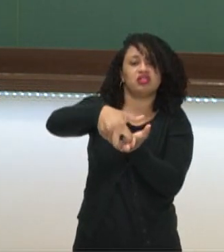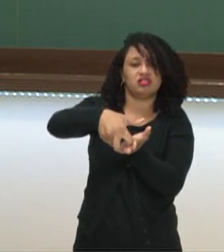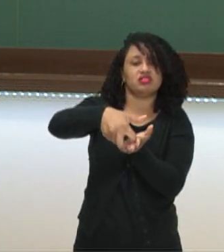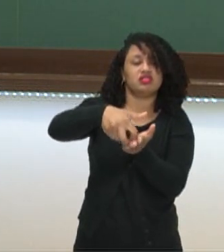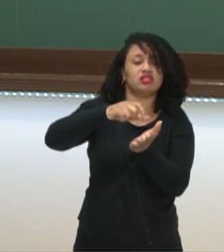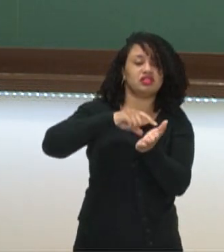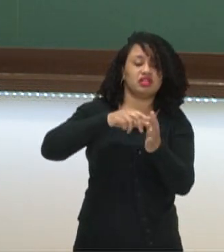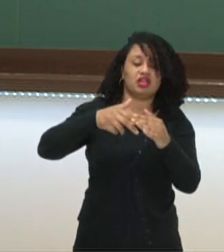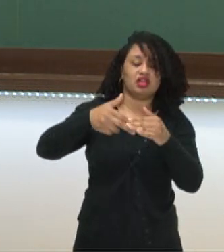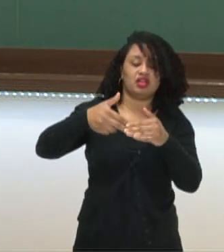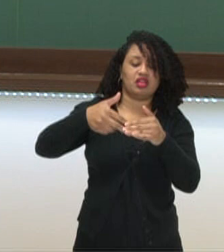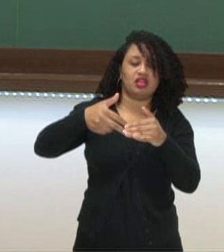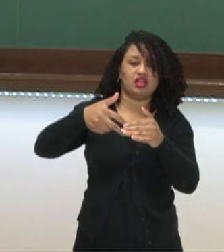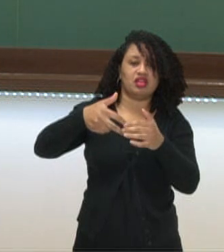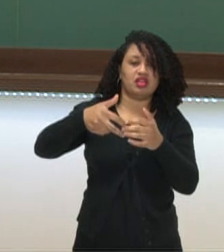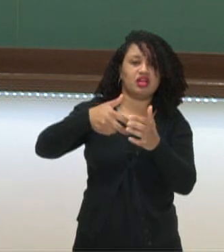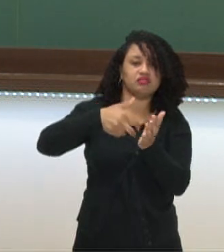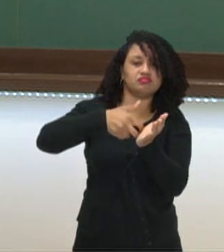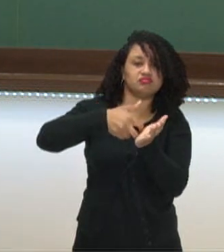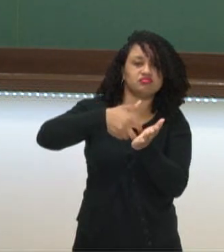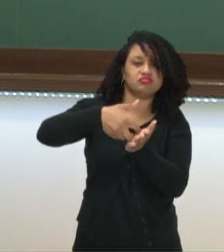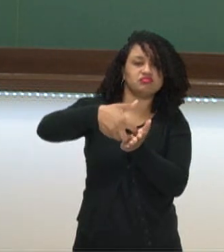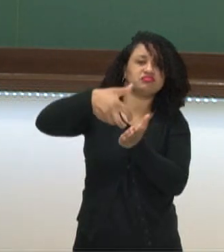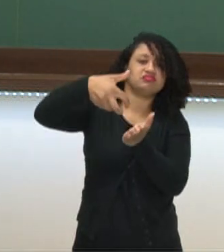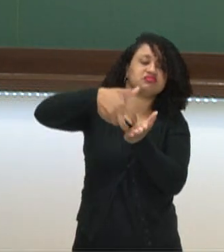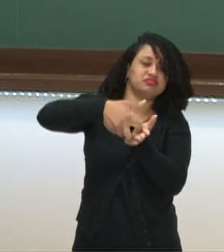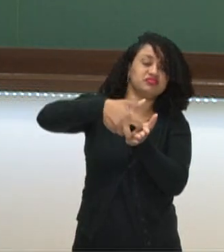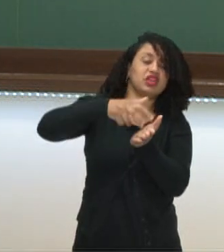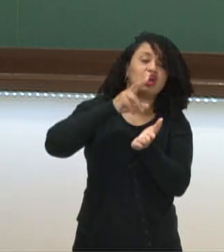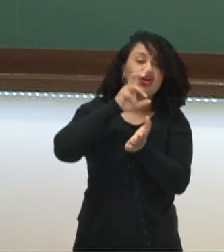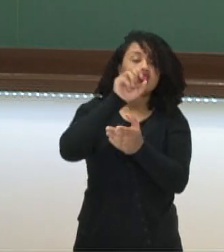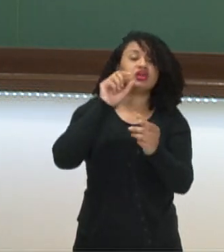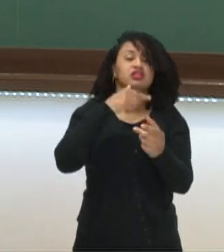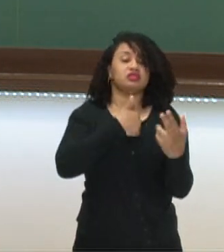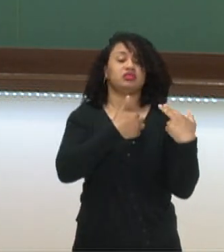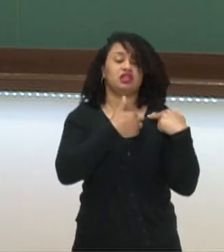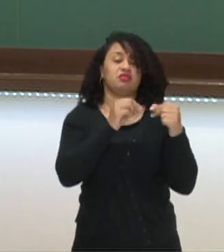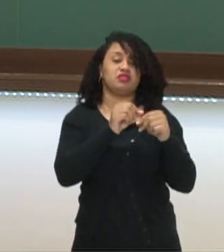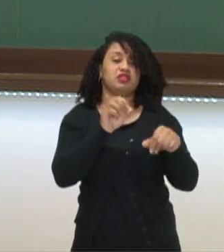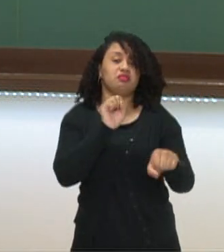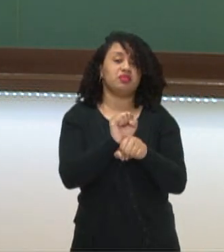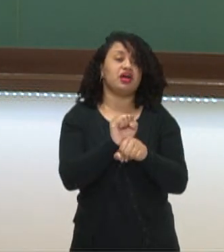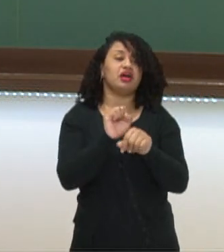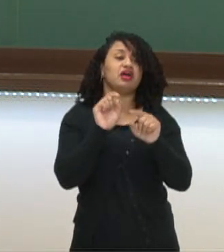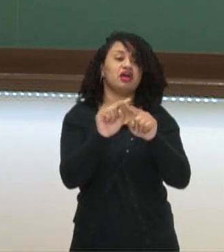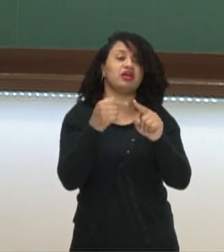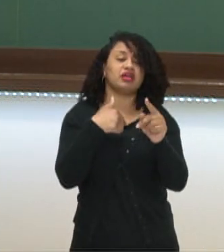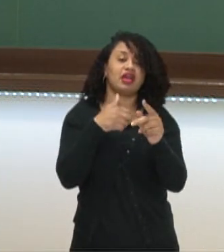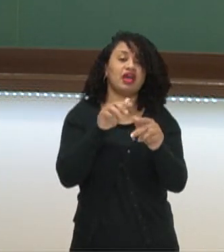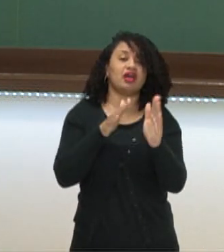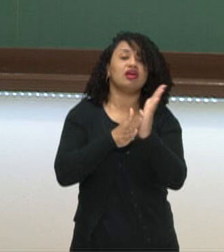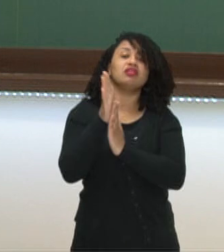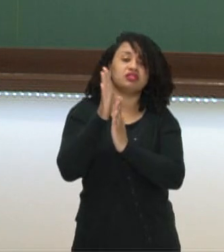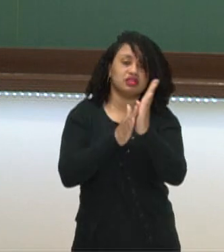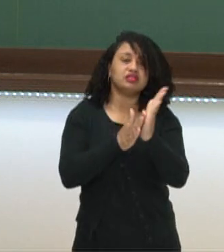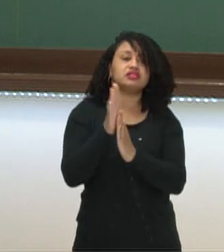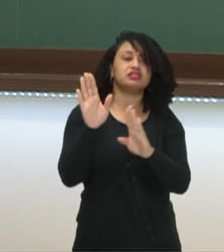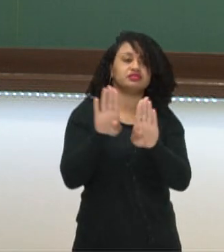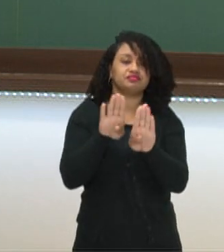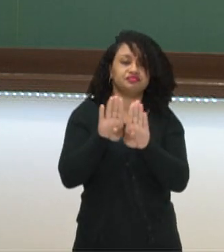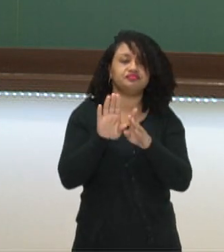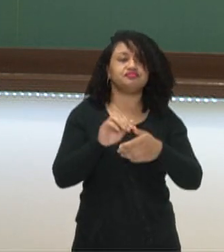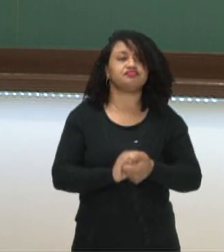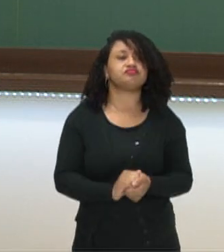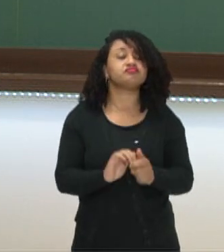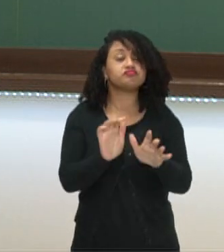canela com o gramado. Então a força responsável por fazer ele parar, por ele deslizar, nesse caso é o atrito. Pois